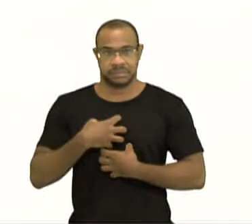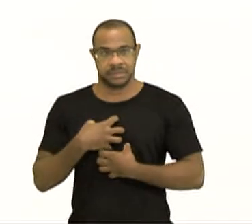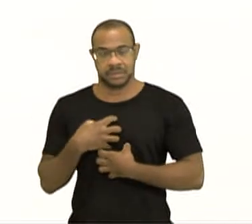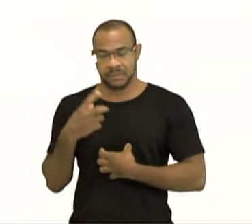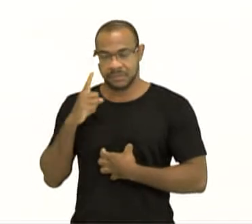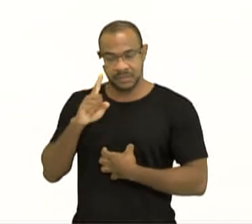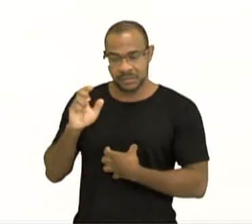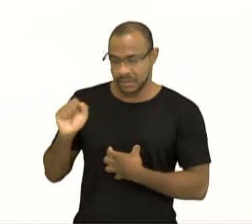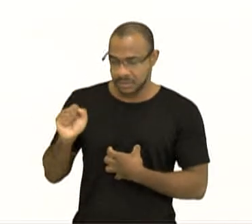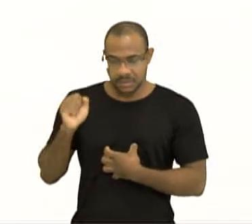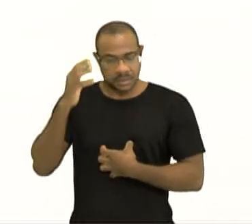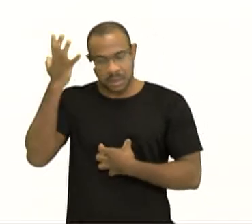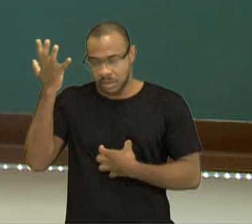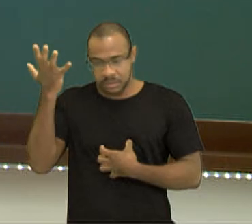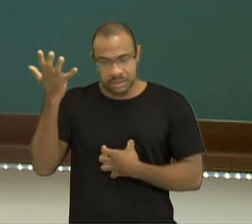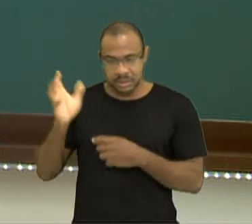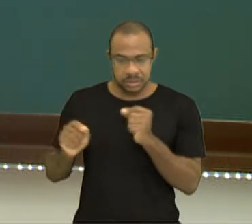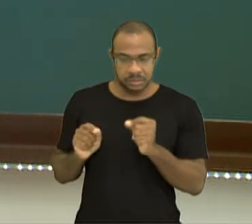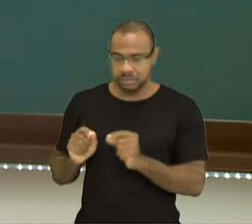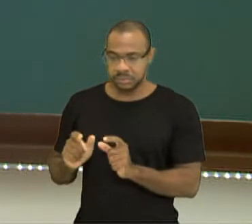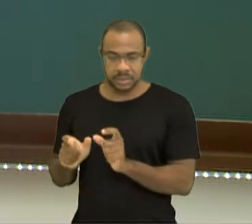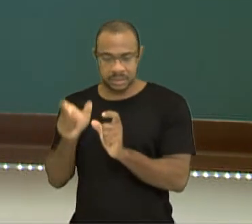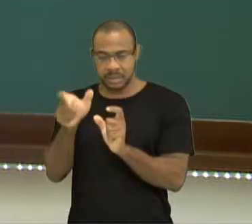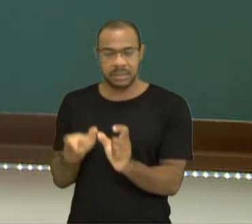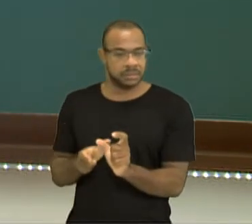acontecendo, ela meio que surta e foge, né?